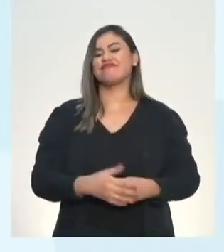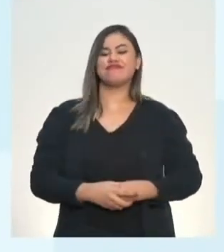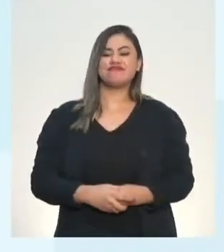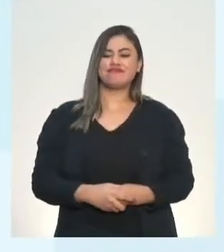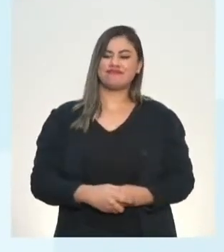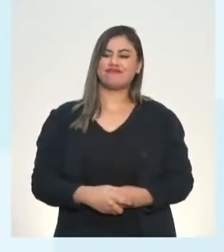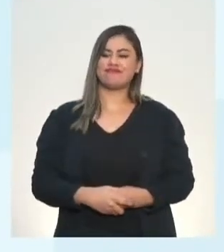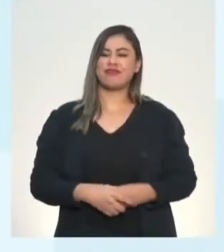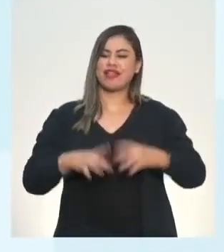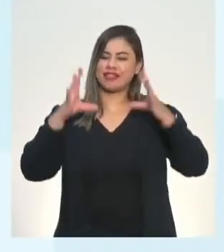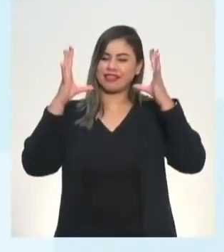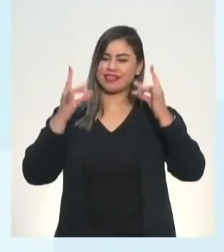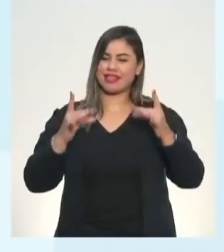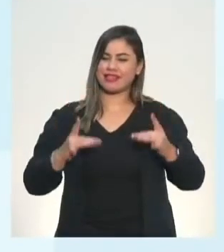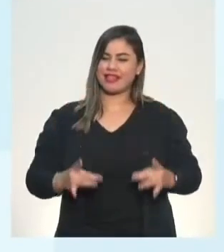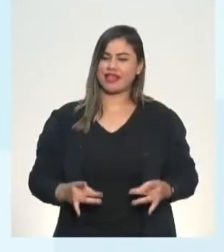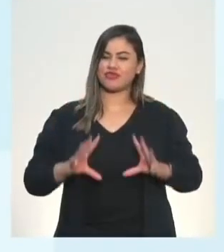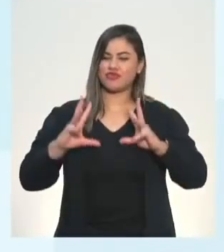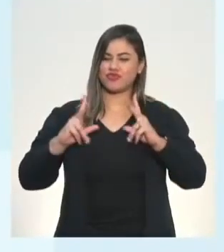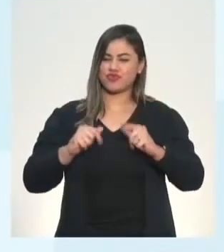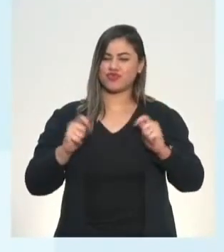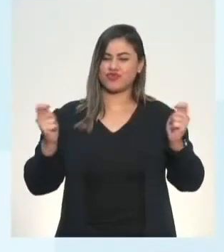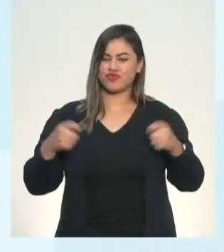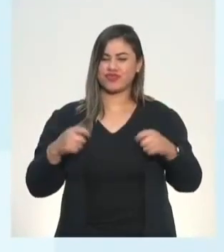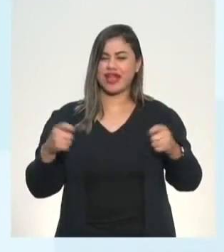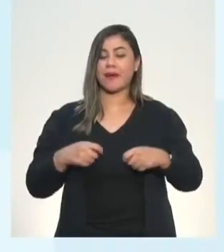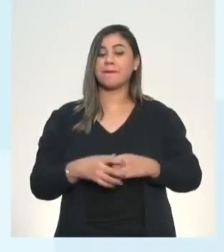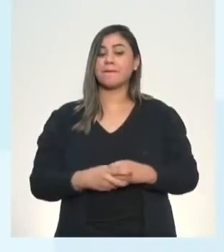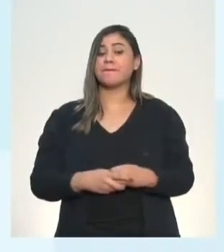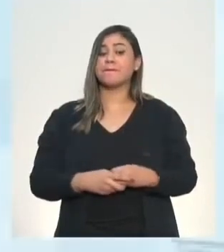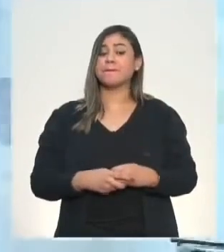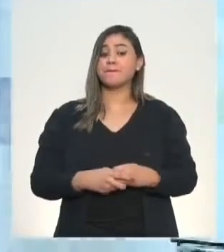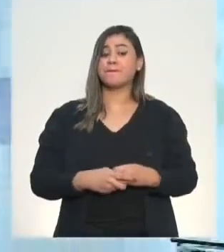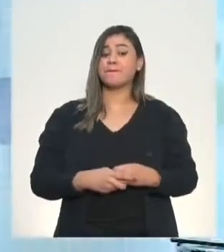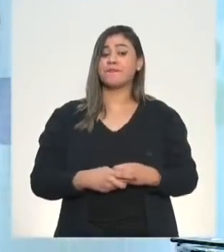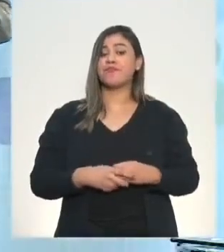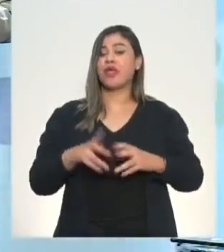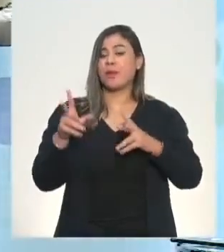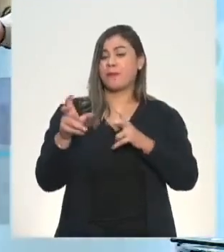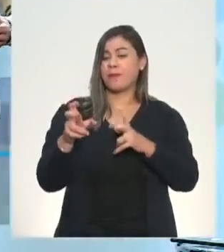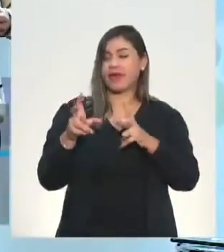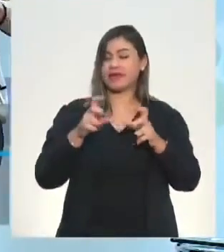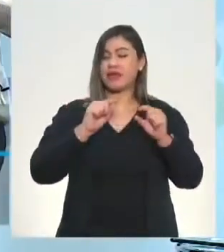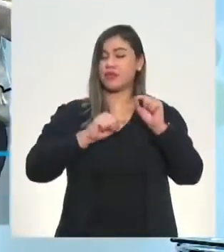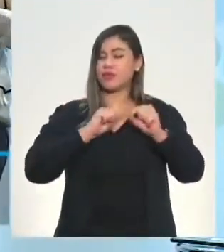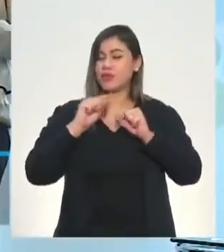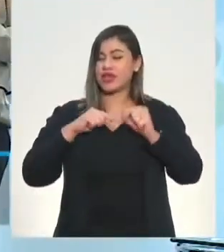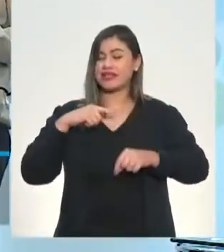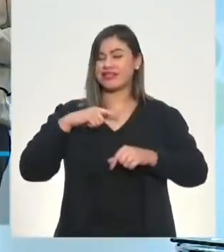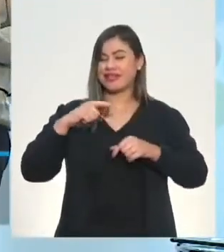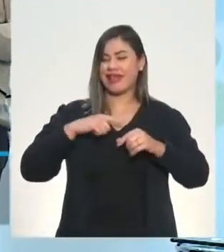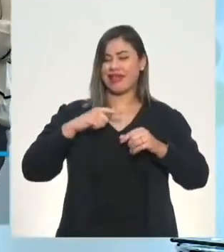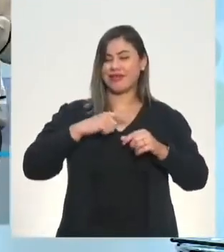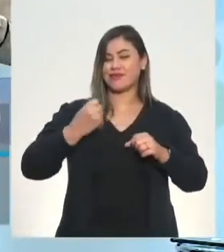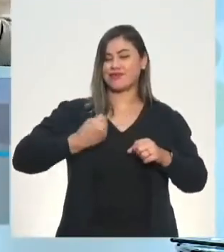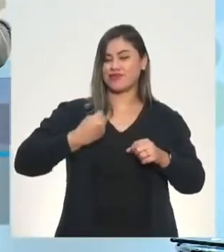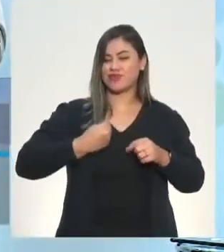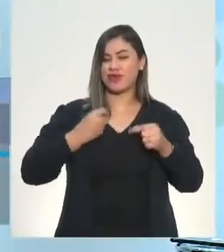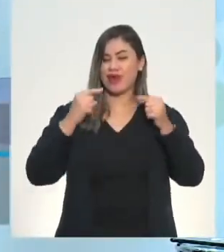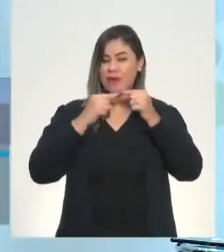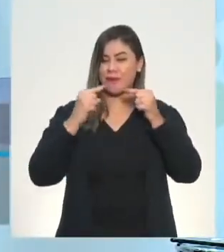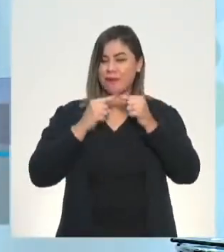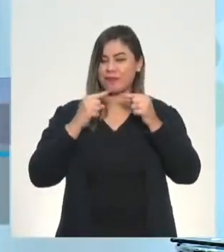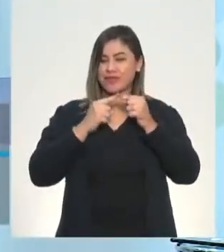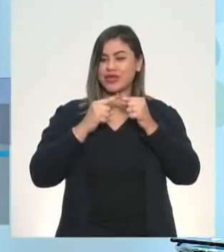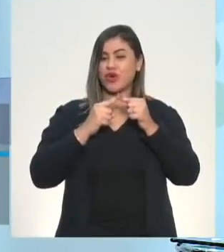conseguindo descrever toda essa construção, toda essa sequência. Perceba que existe uma sequência formada a partir do que a gente